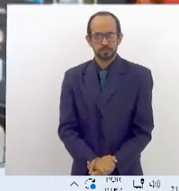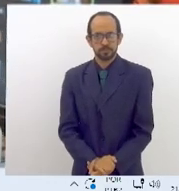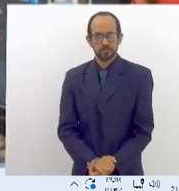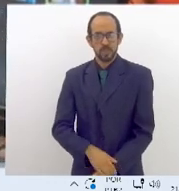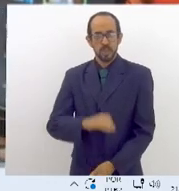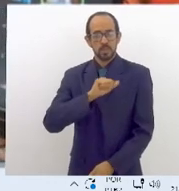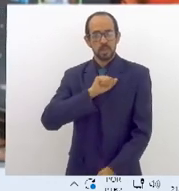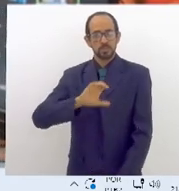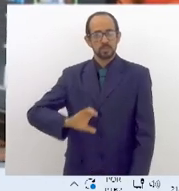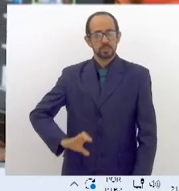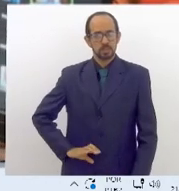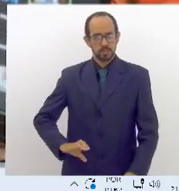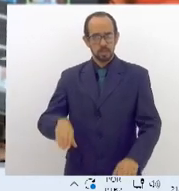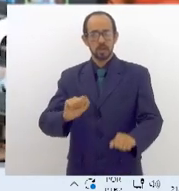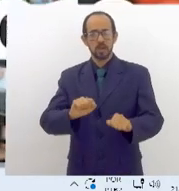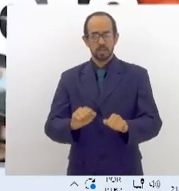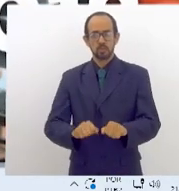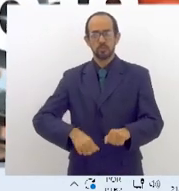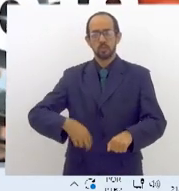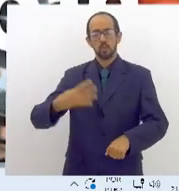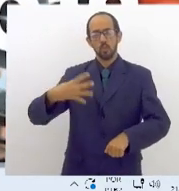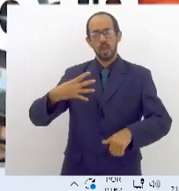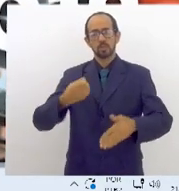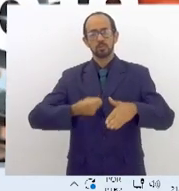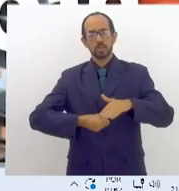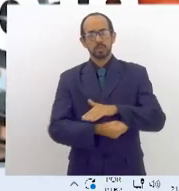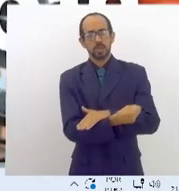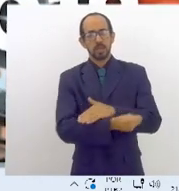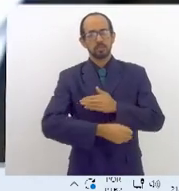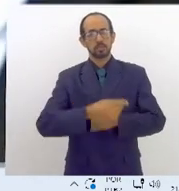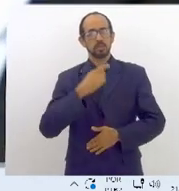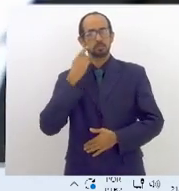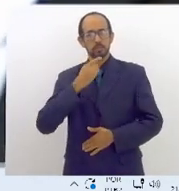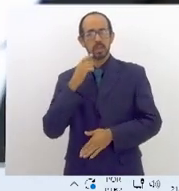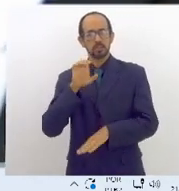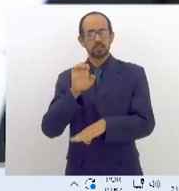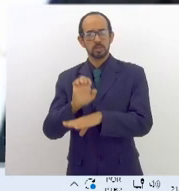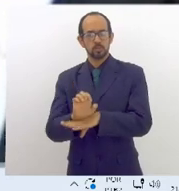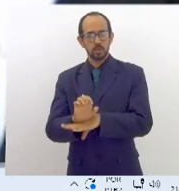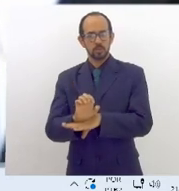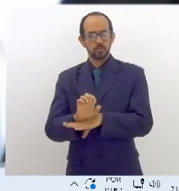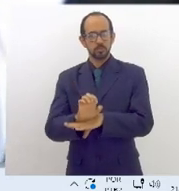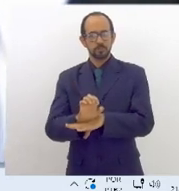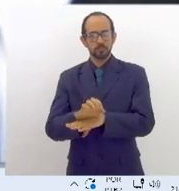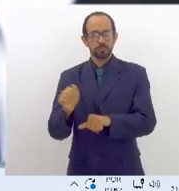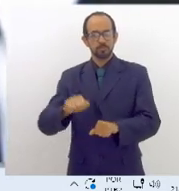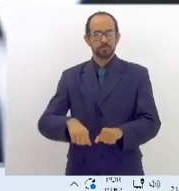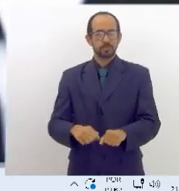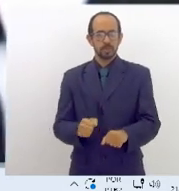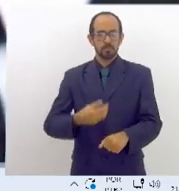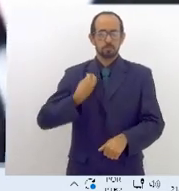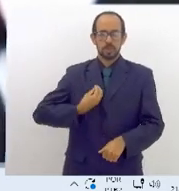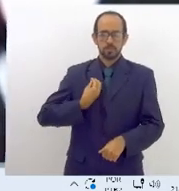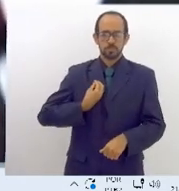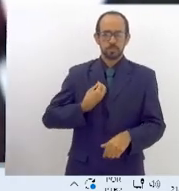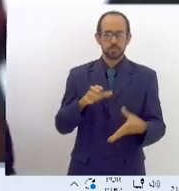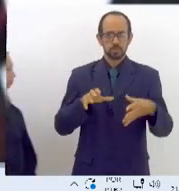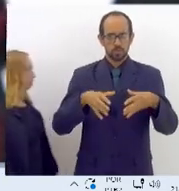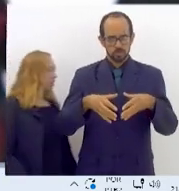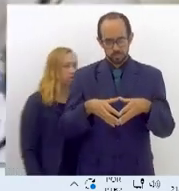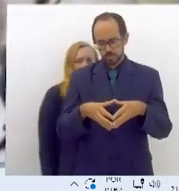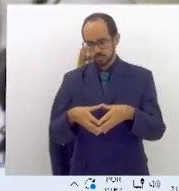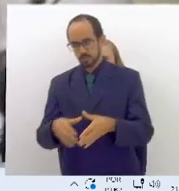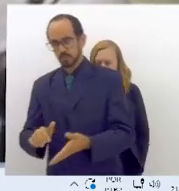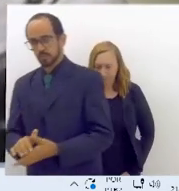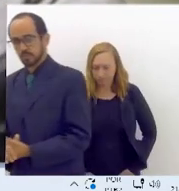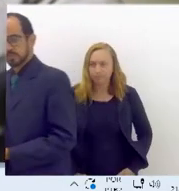Ceciliano está em seu quarto mandato de deputado estadual foi líder do PT e participou de comissões importantes